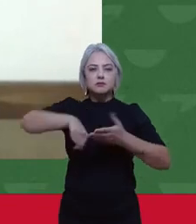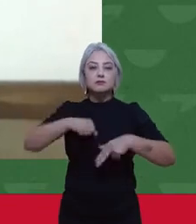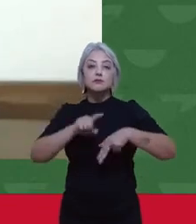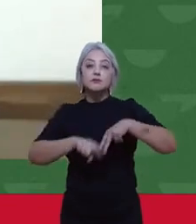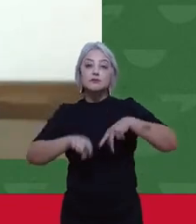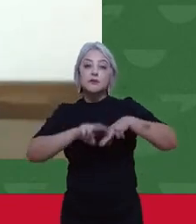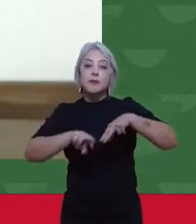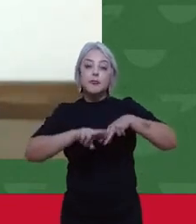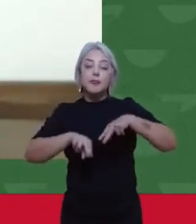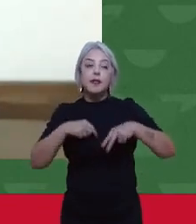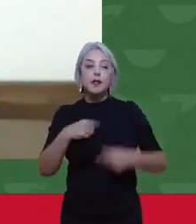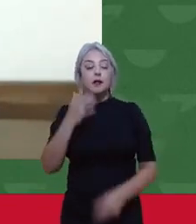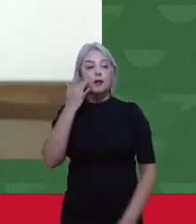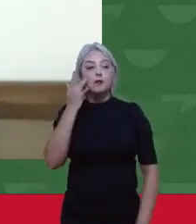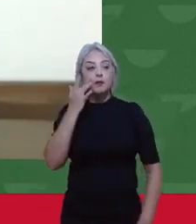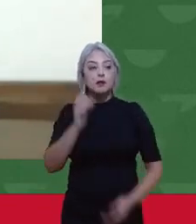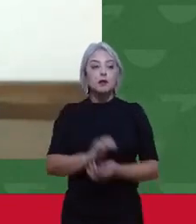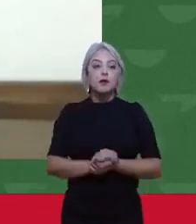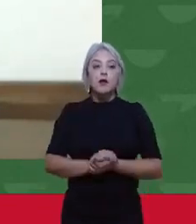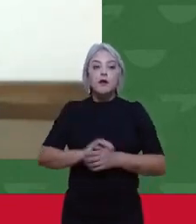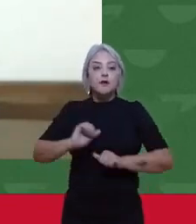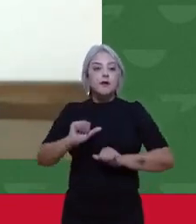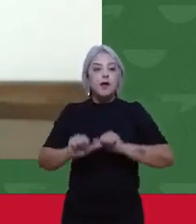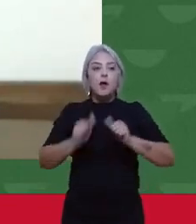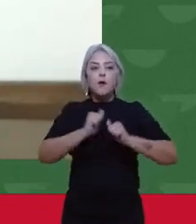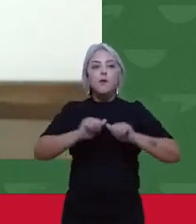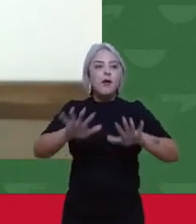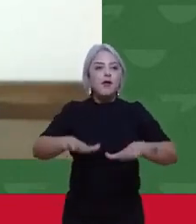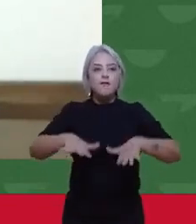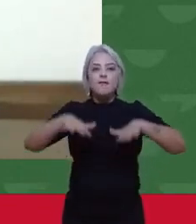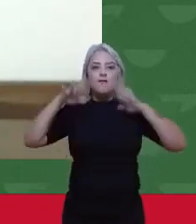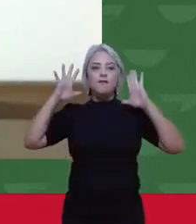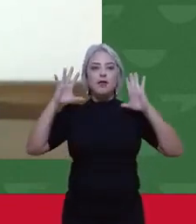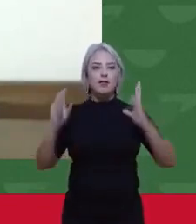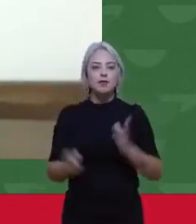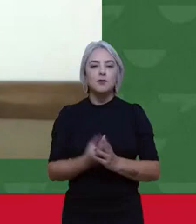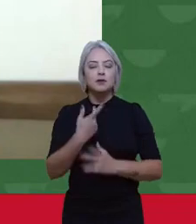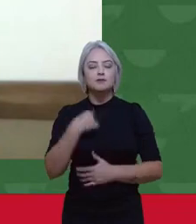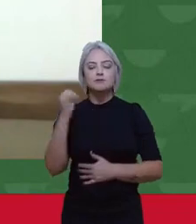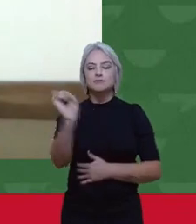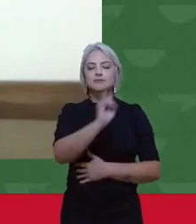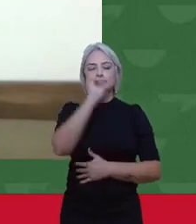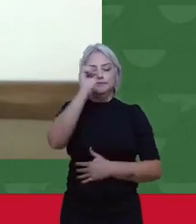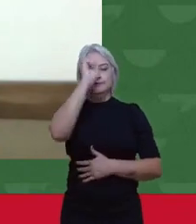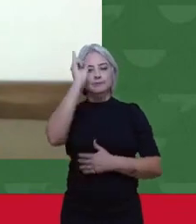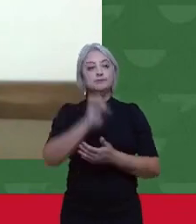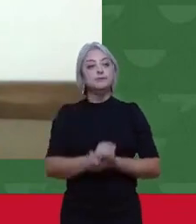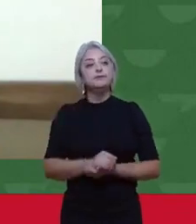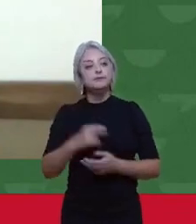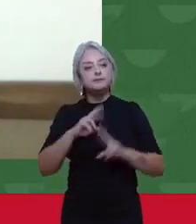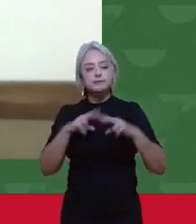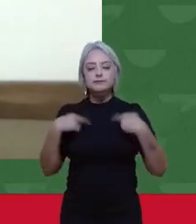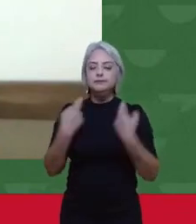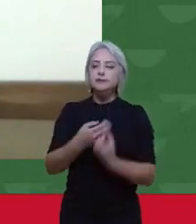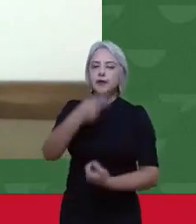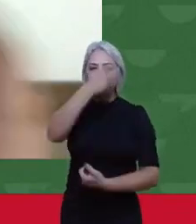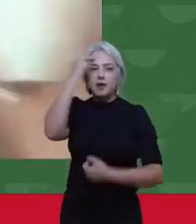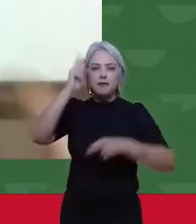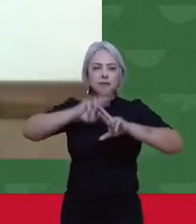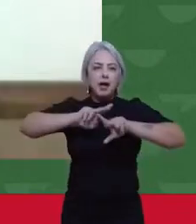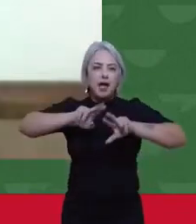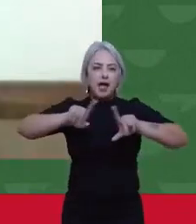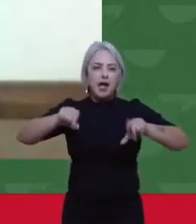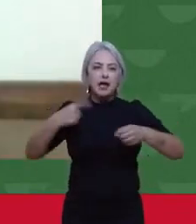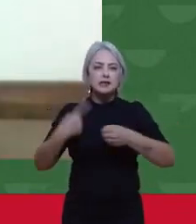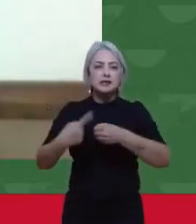sexual na cidade de Fortaleza. Virou um evento, um acontecimento importantíssimo, que reunia pessoas de